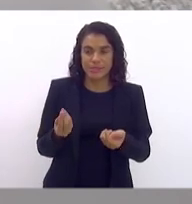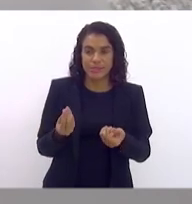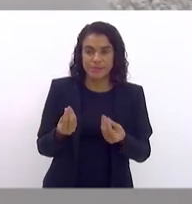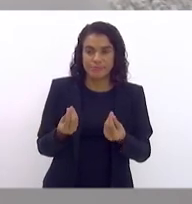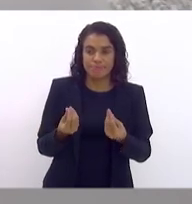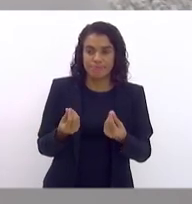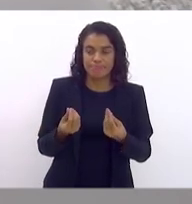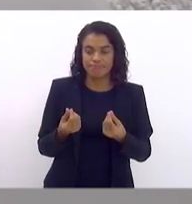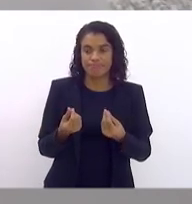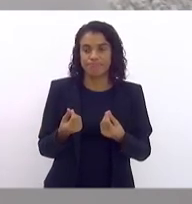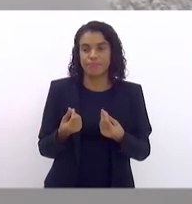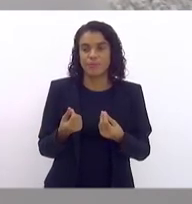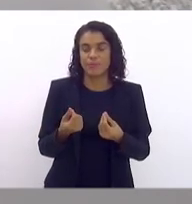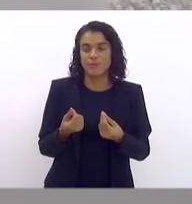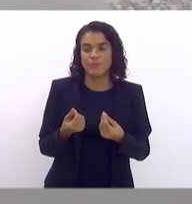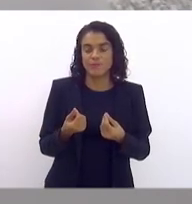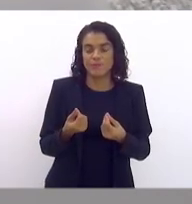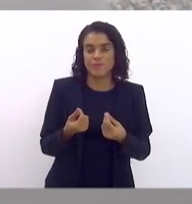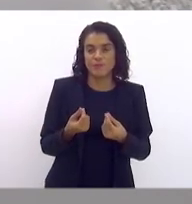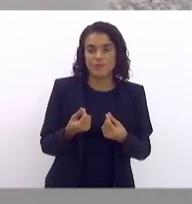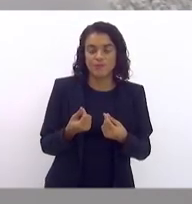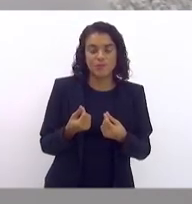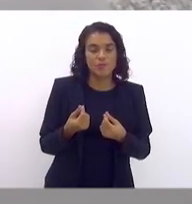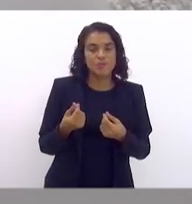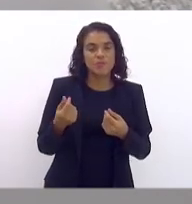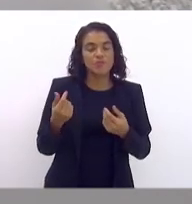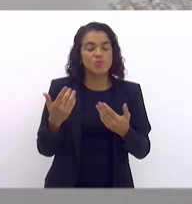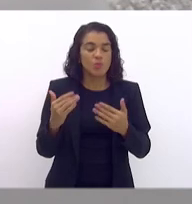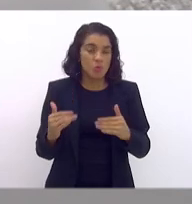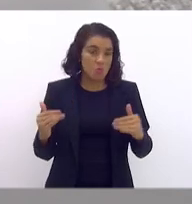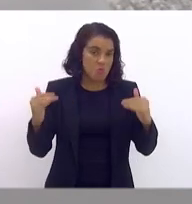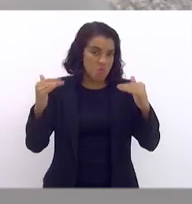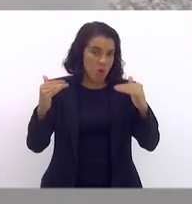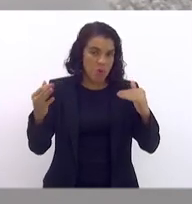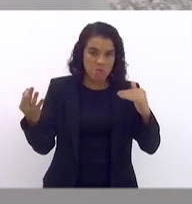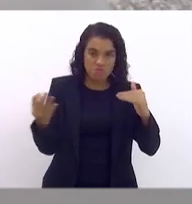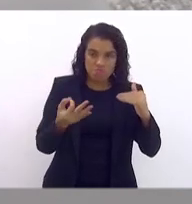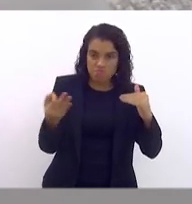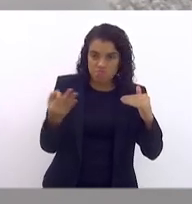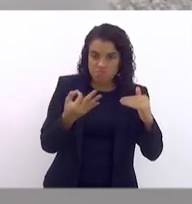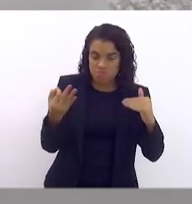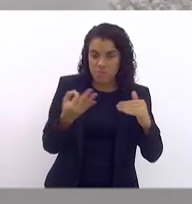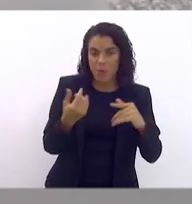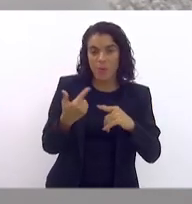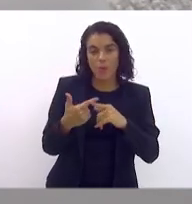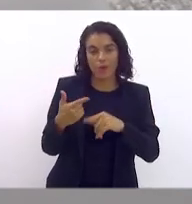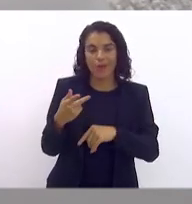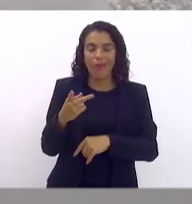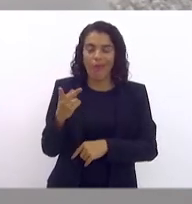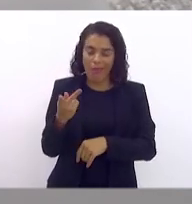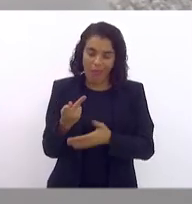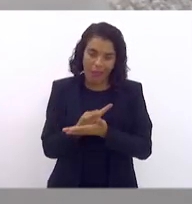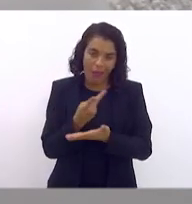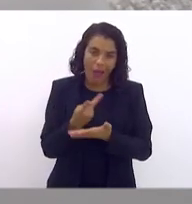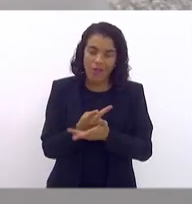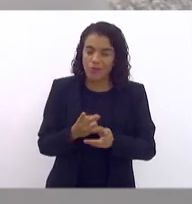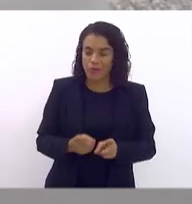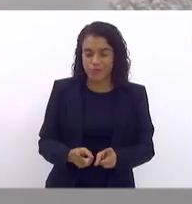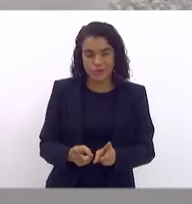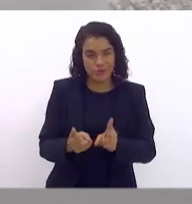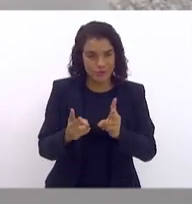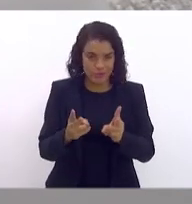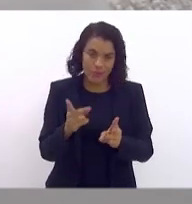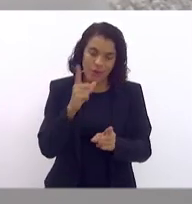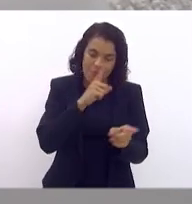de eh chegar numar absoluto n porque os erros ainda vão acontecer